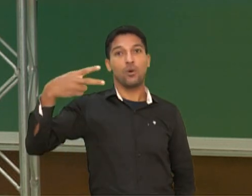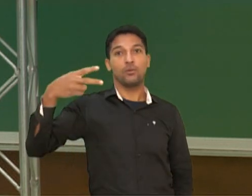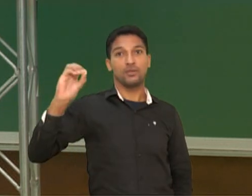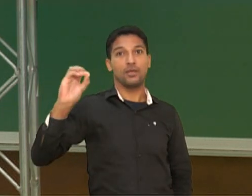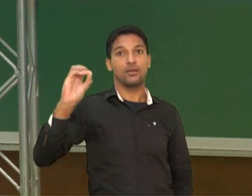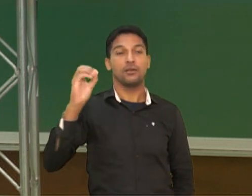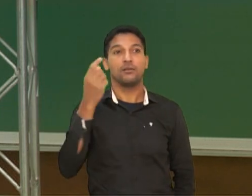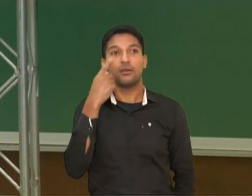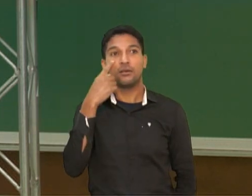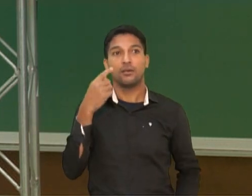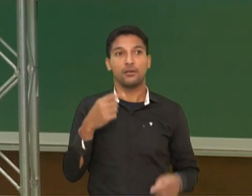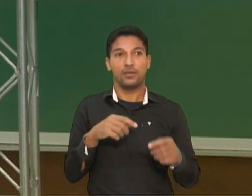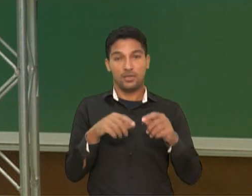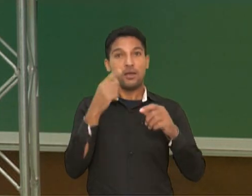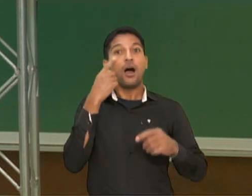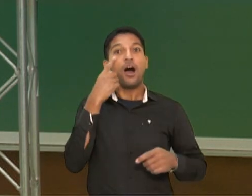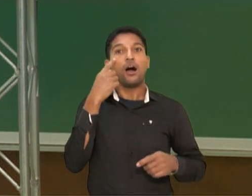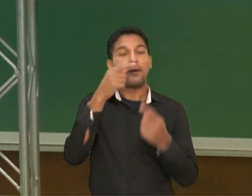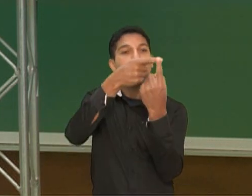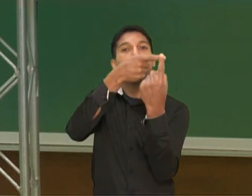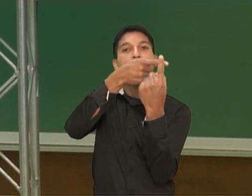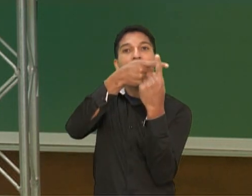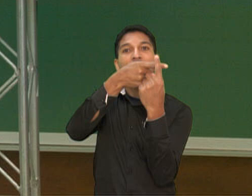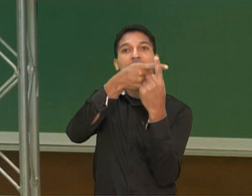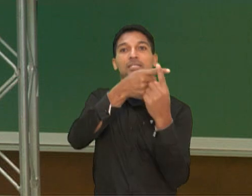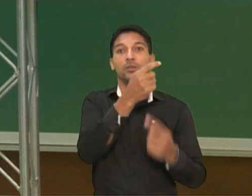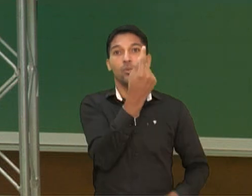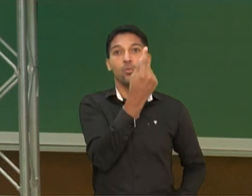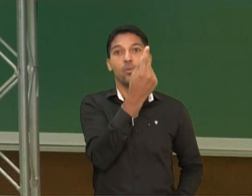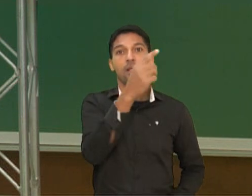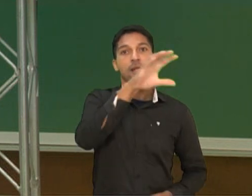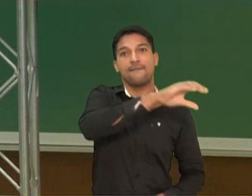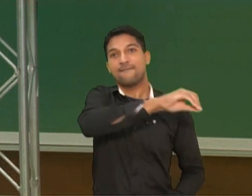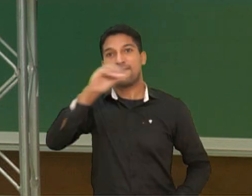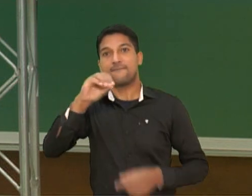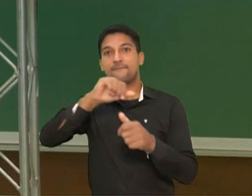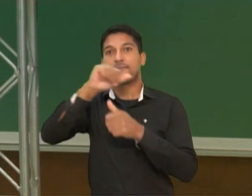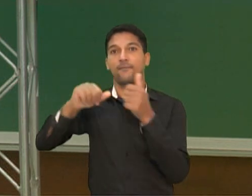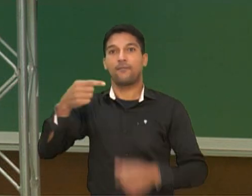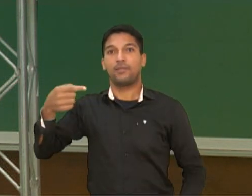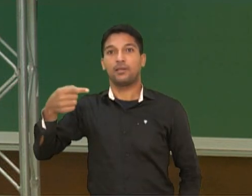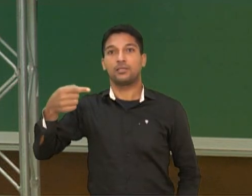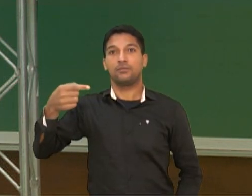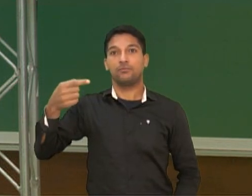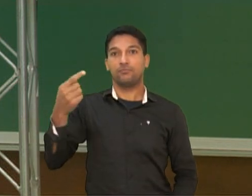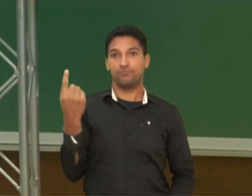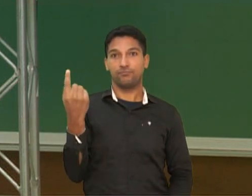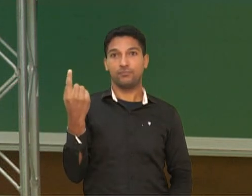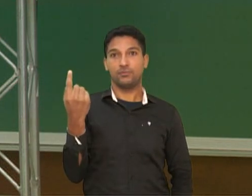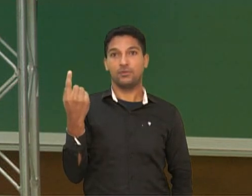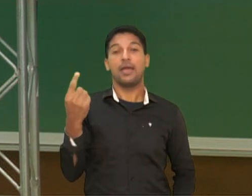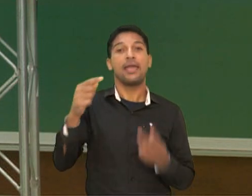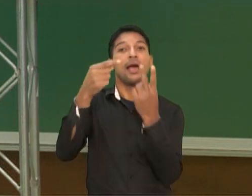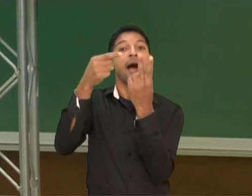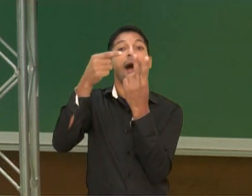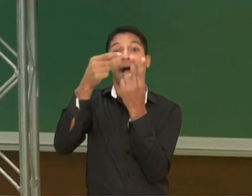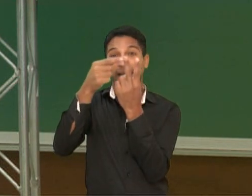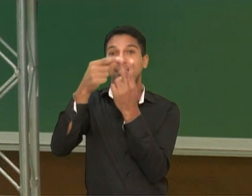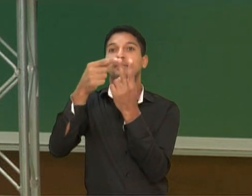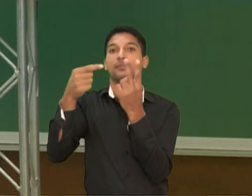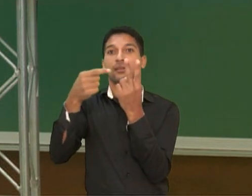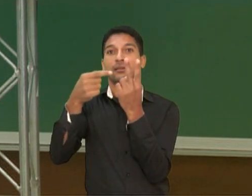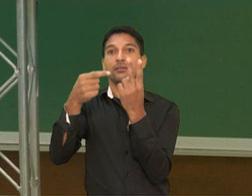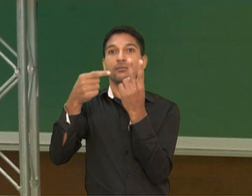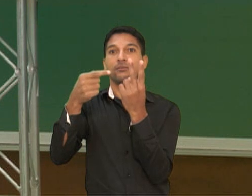que esse mais 1 passa para o segundo membro, ele vai ficar negativo e vai dar uma raiz negativa. Raiz